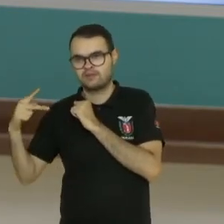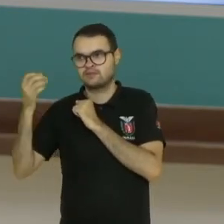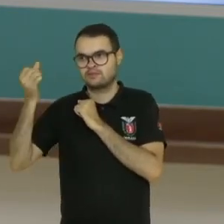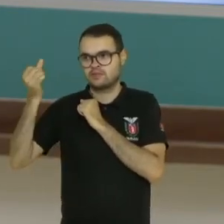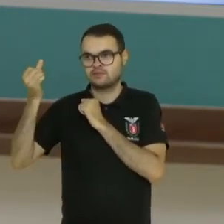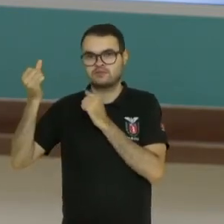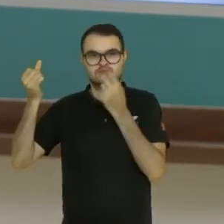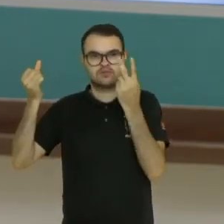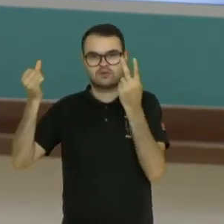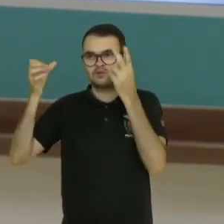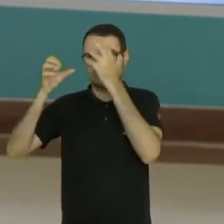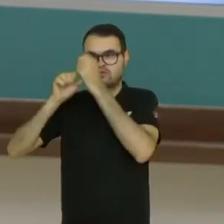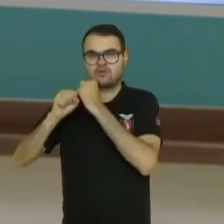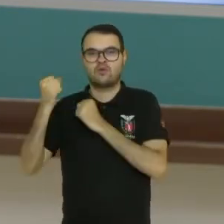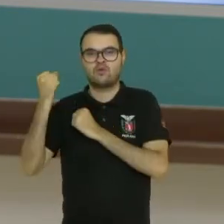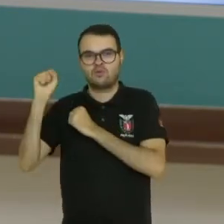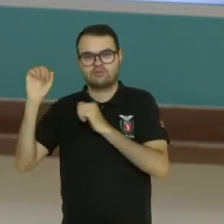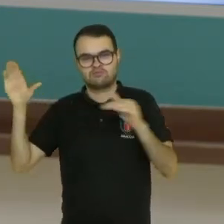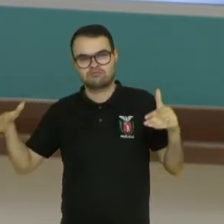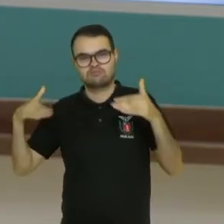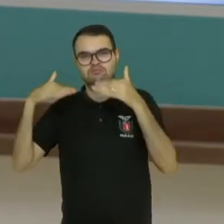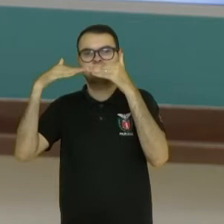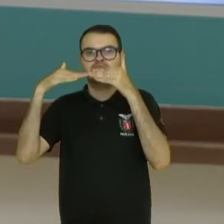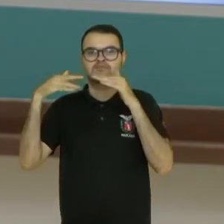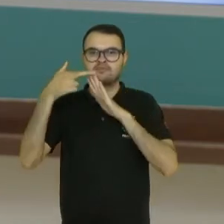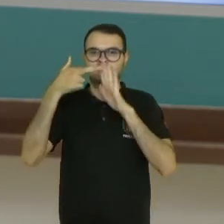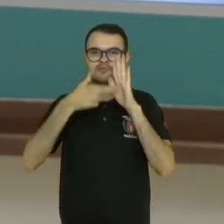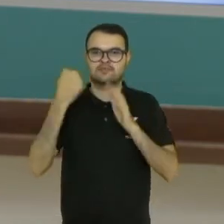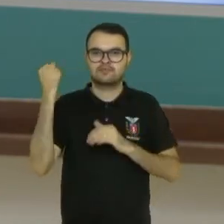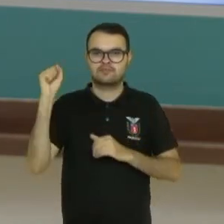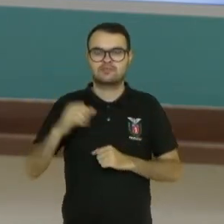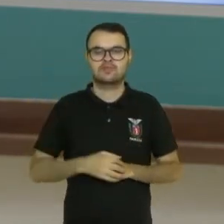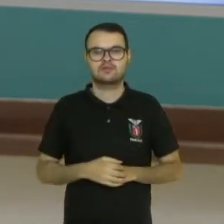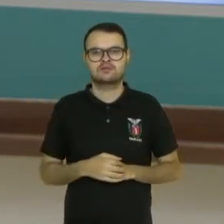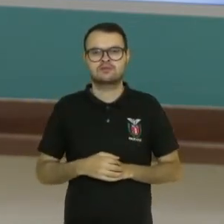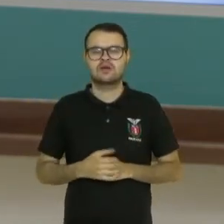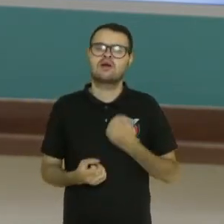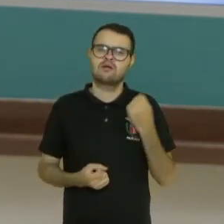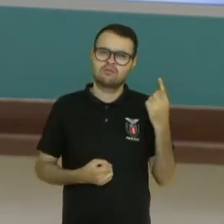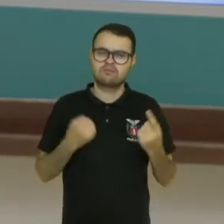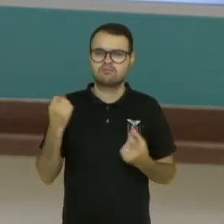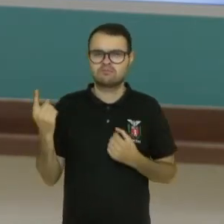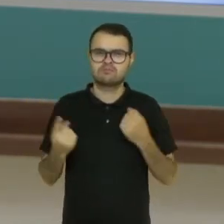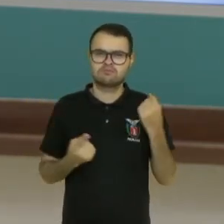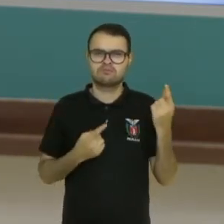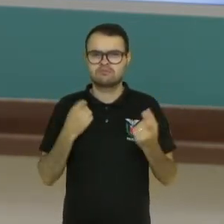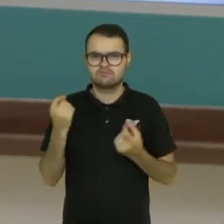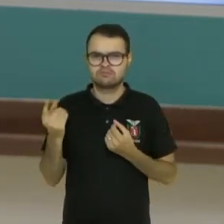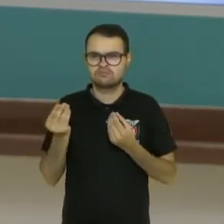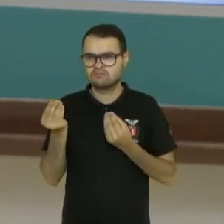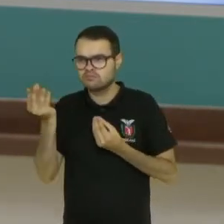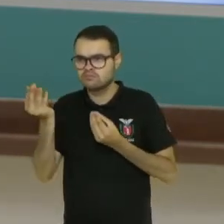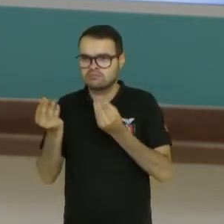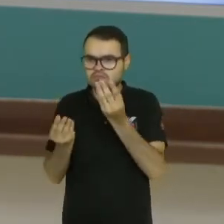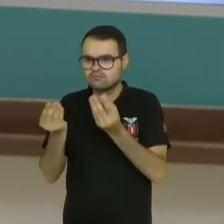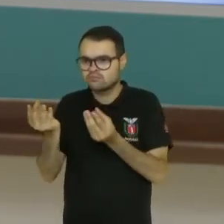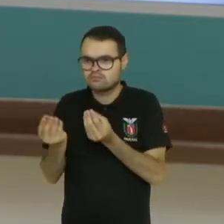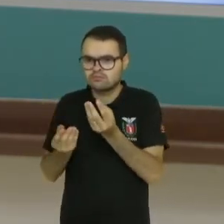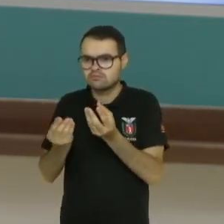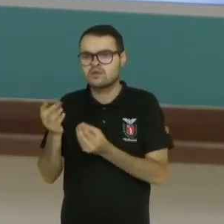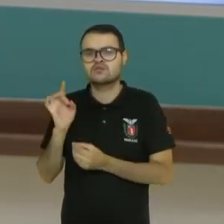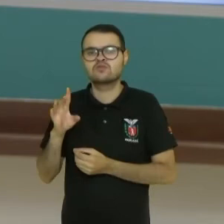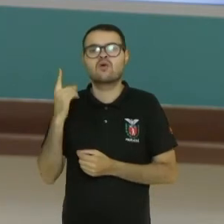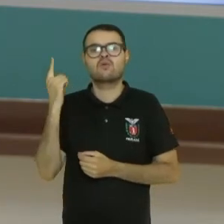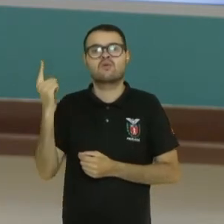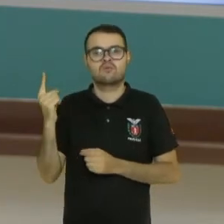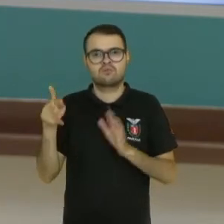8. Tem 8 elétrons na camada de valência, certo? Algumas distribuições eletrônicas vão ter somente um subnível